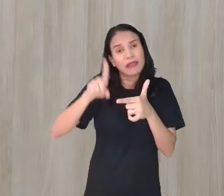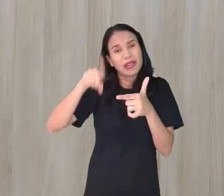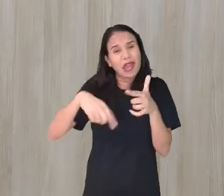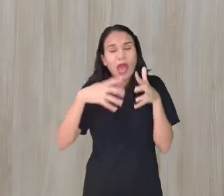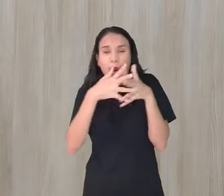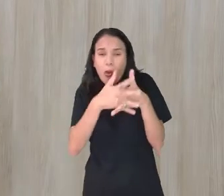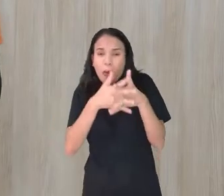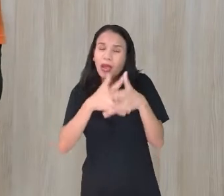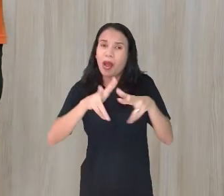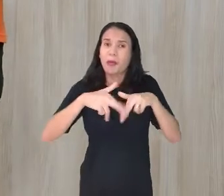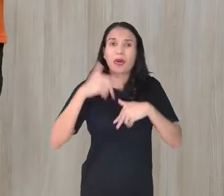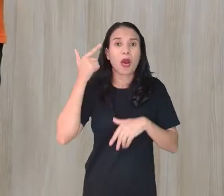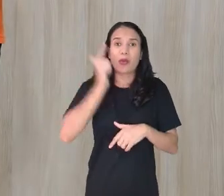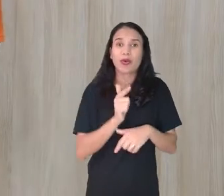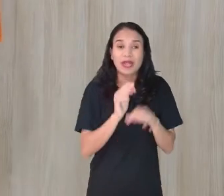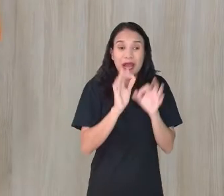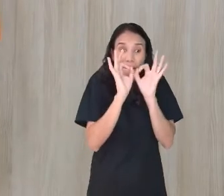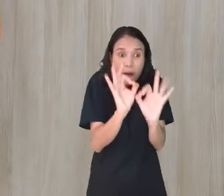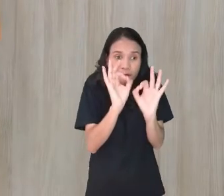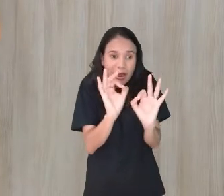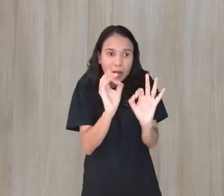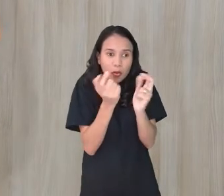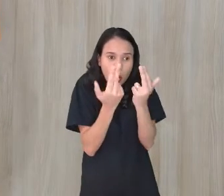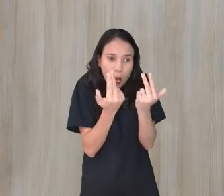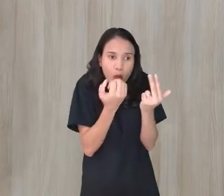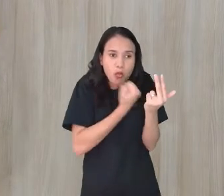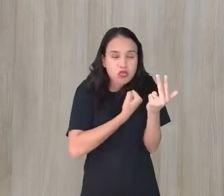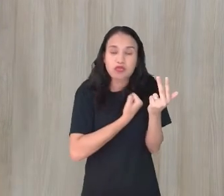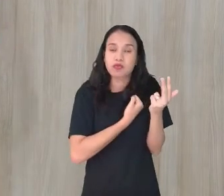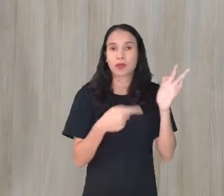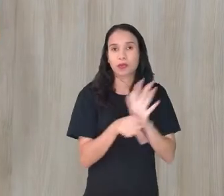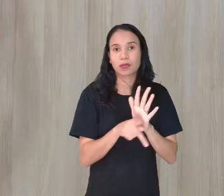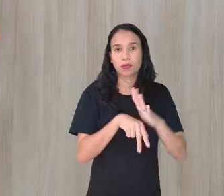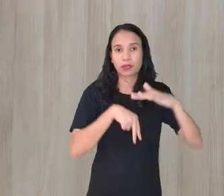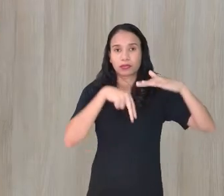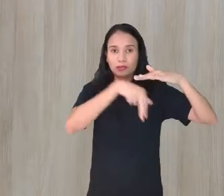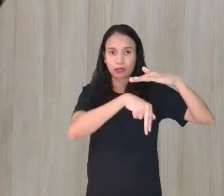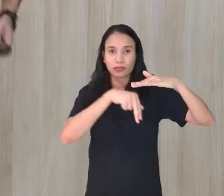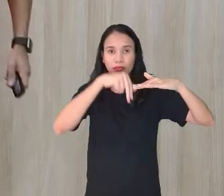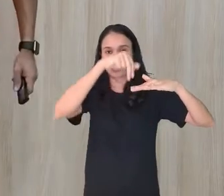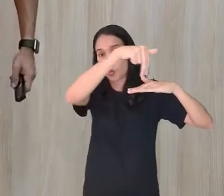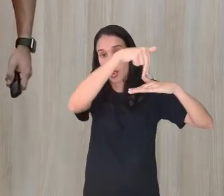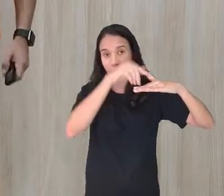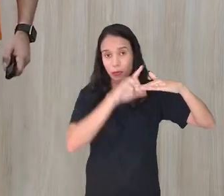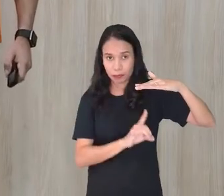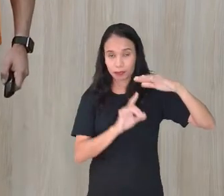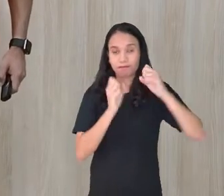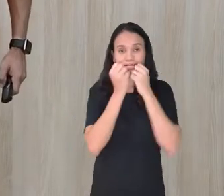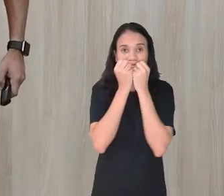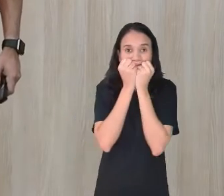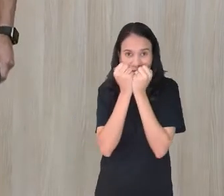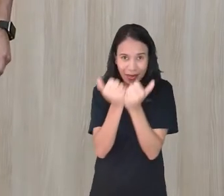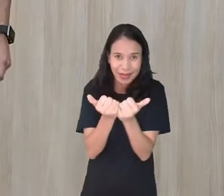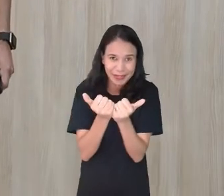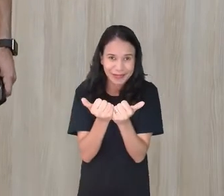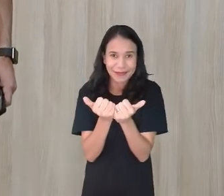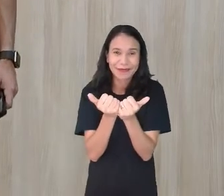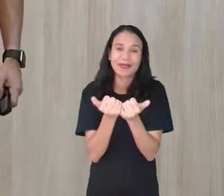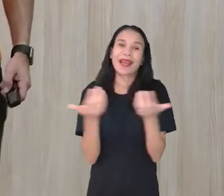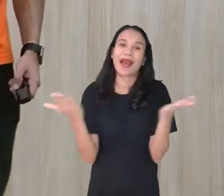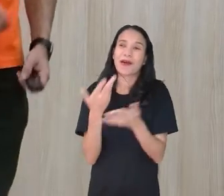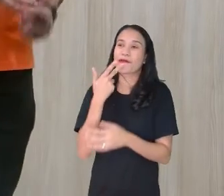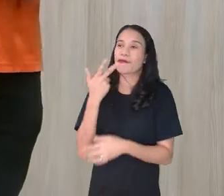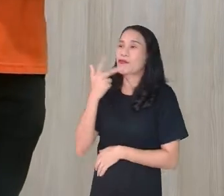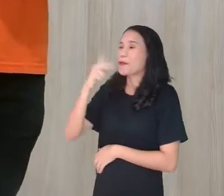complicado, porque não dá para a gente dividir de forma exata tanto o numerador quanto o denominador. Belezinha? Vou